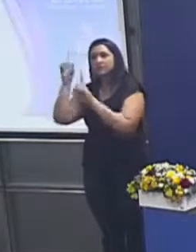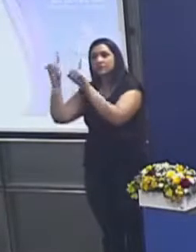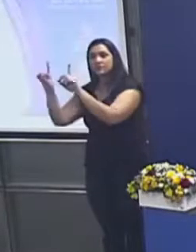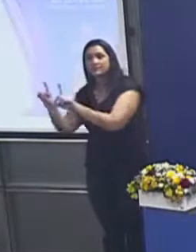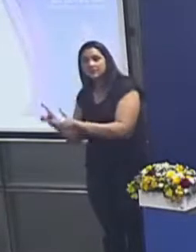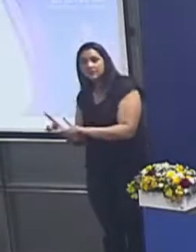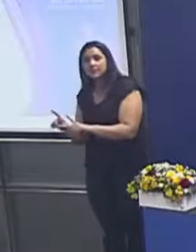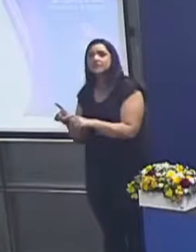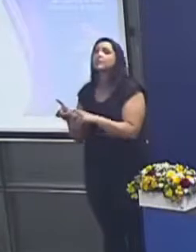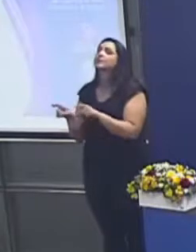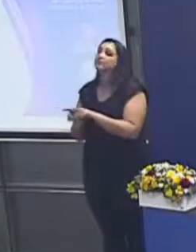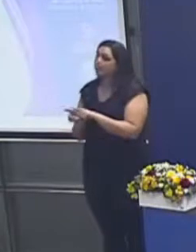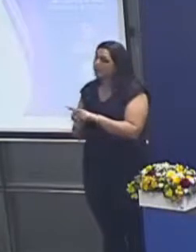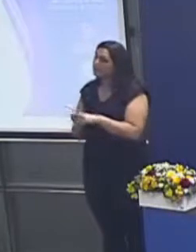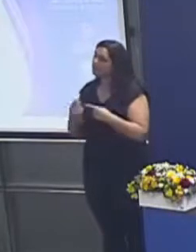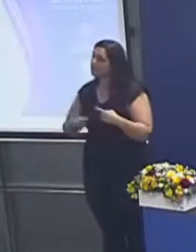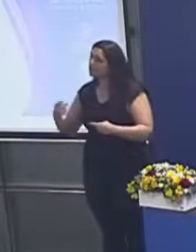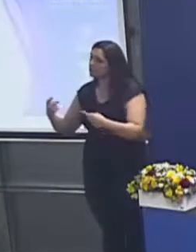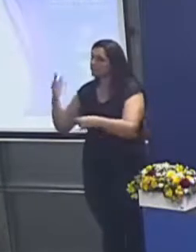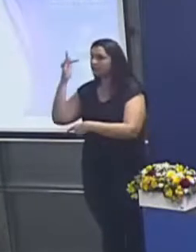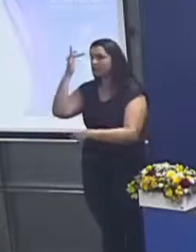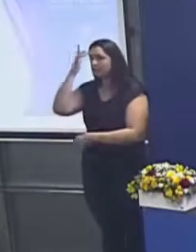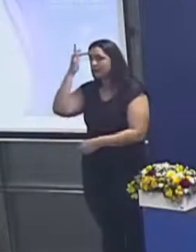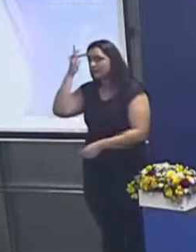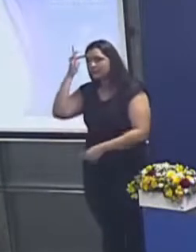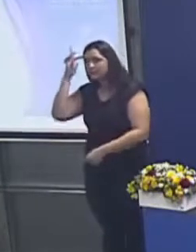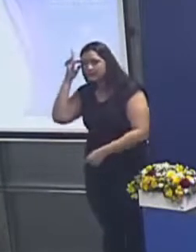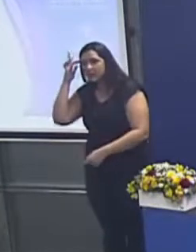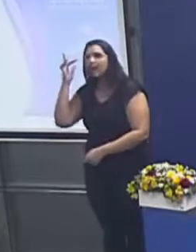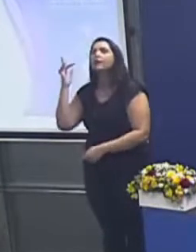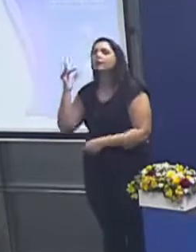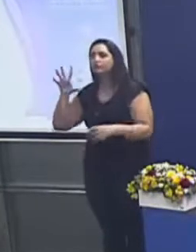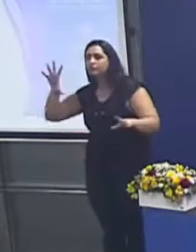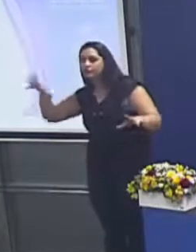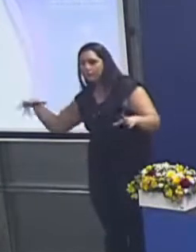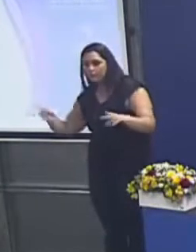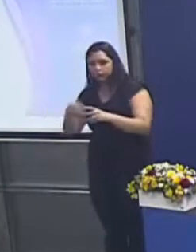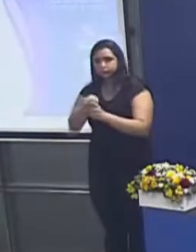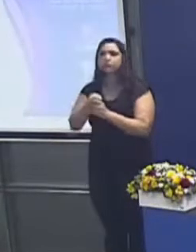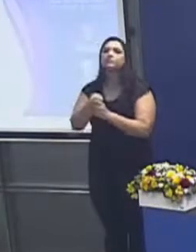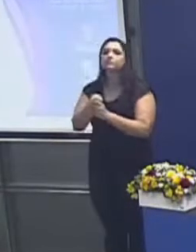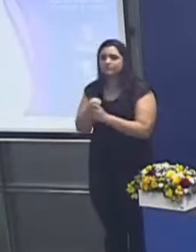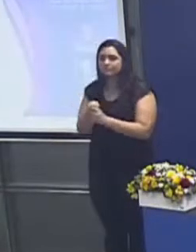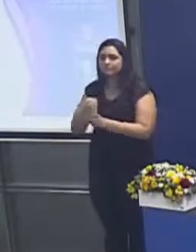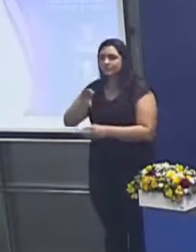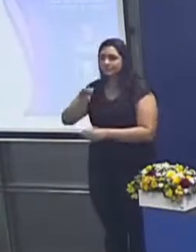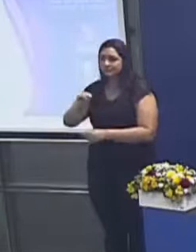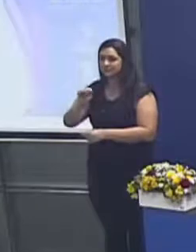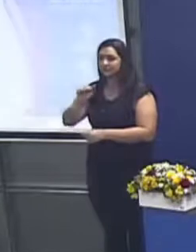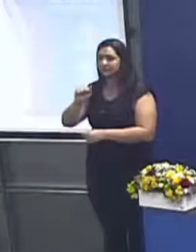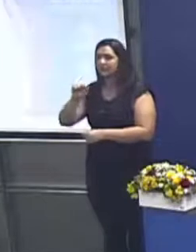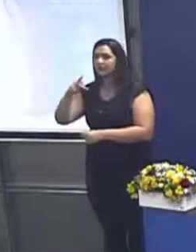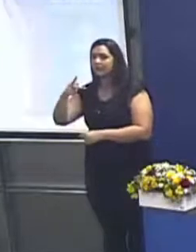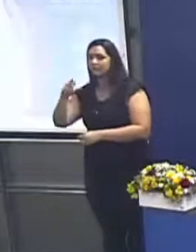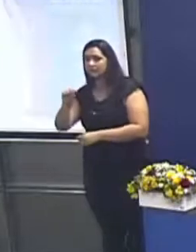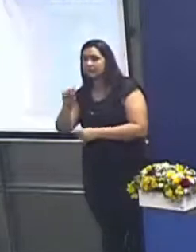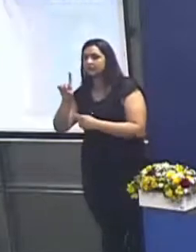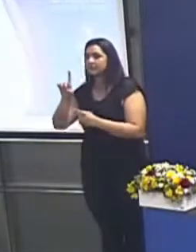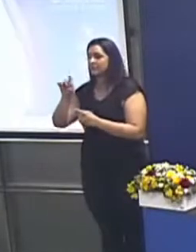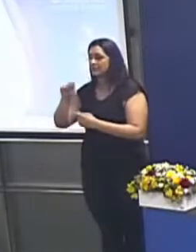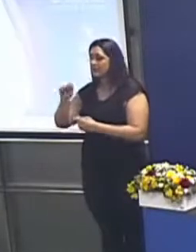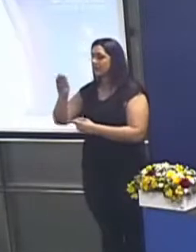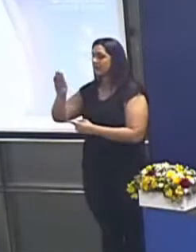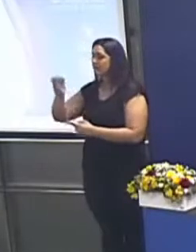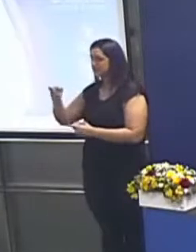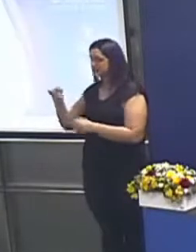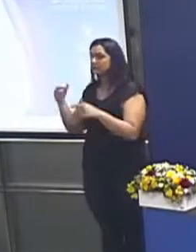deficiência, a questão da política de saúde mental, todas alojadas dentro da SAPS e dentro da DAPS, com